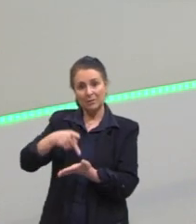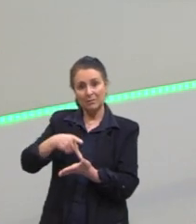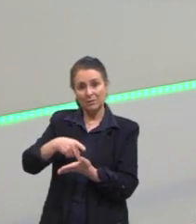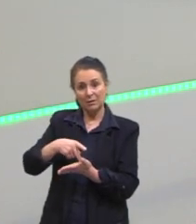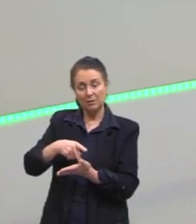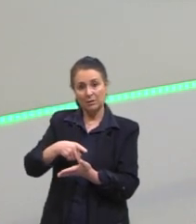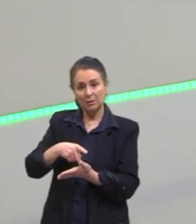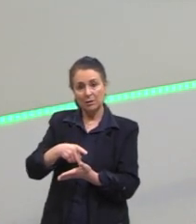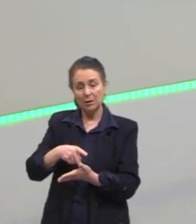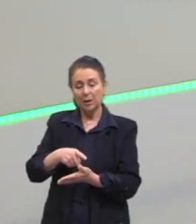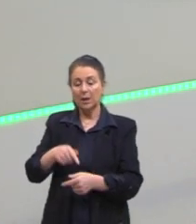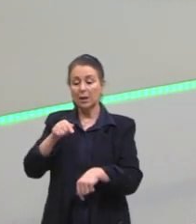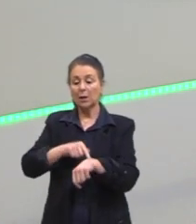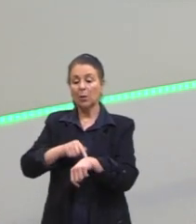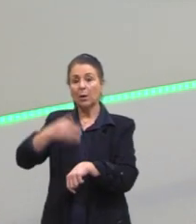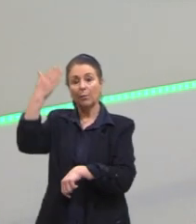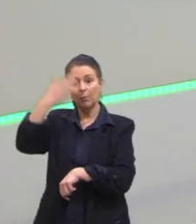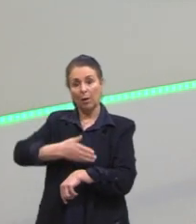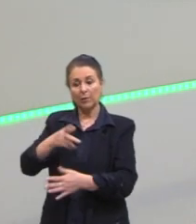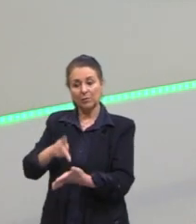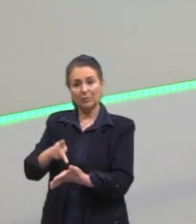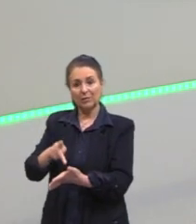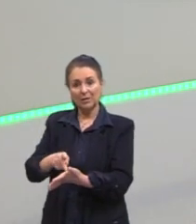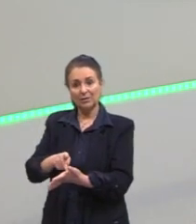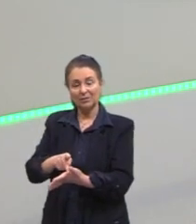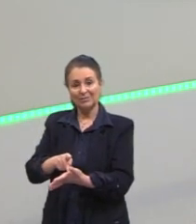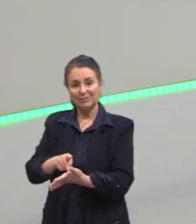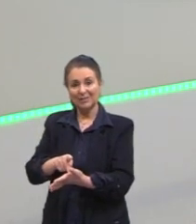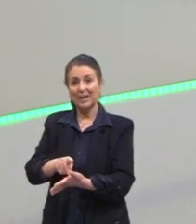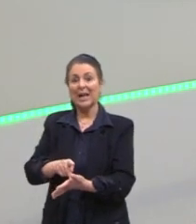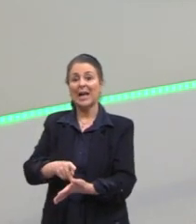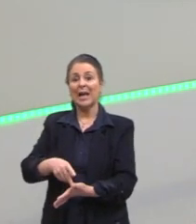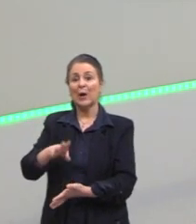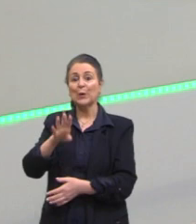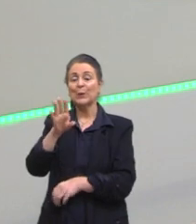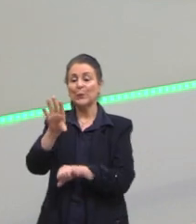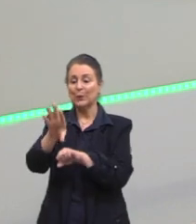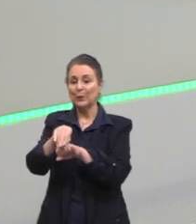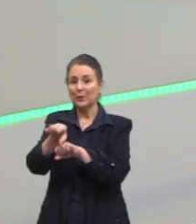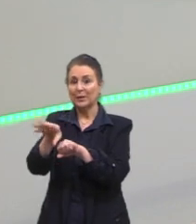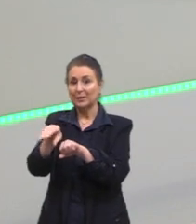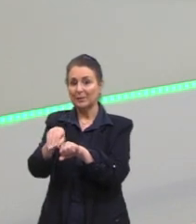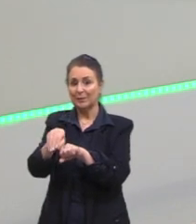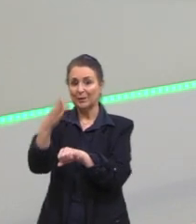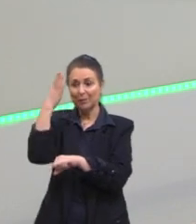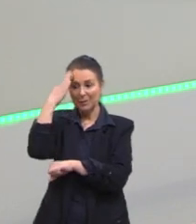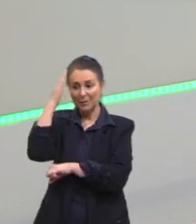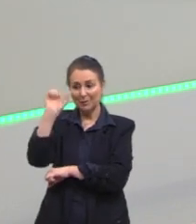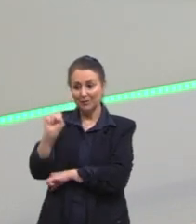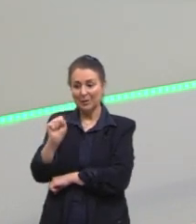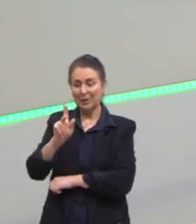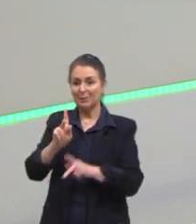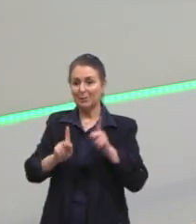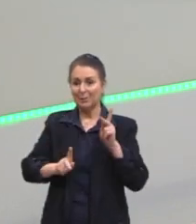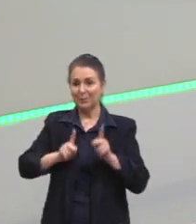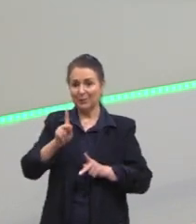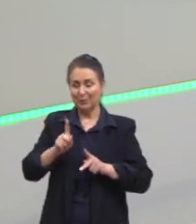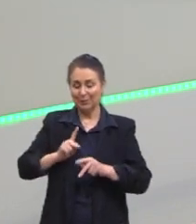no momento que se comprova como verdadeira, a gente está falando aí de um conhecimento de sabedoria popular.